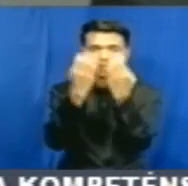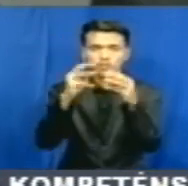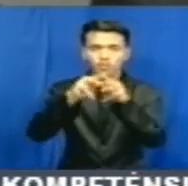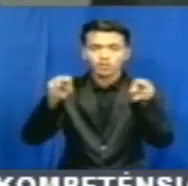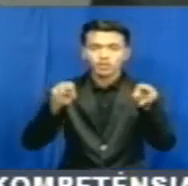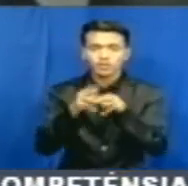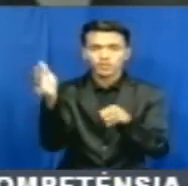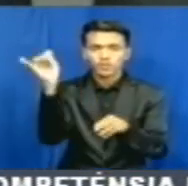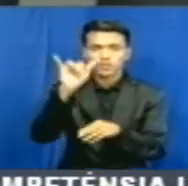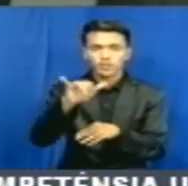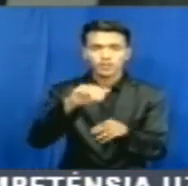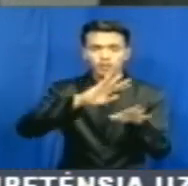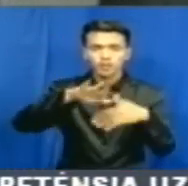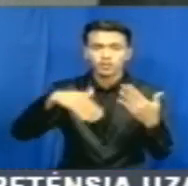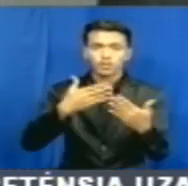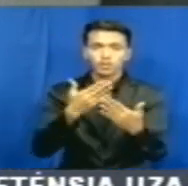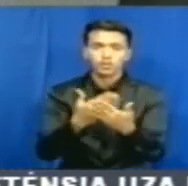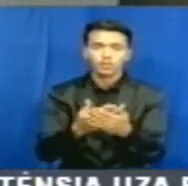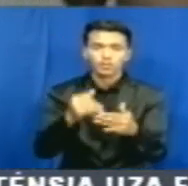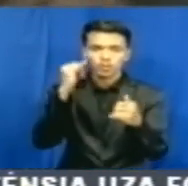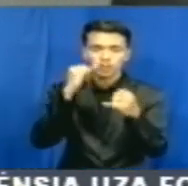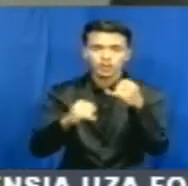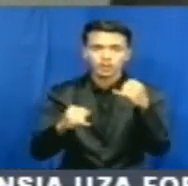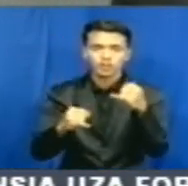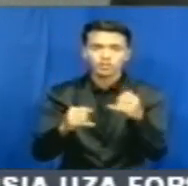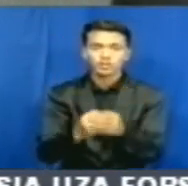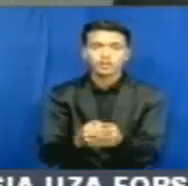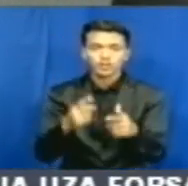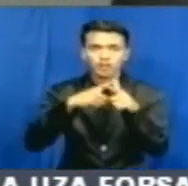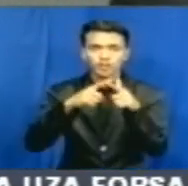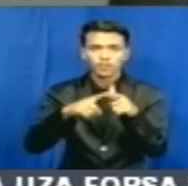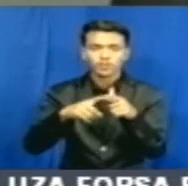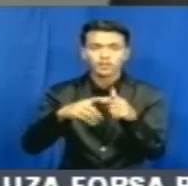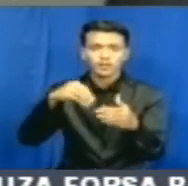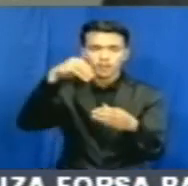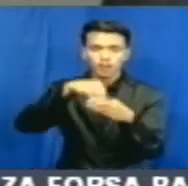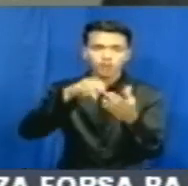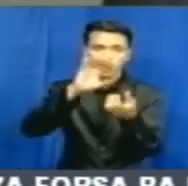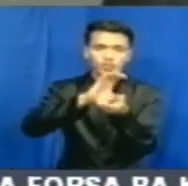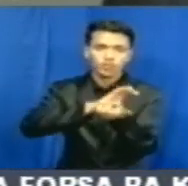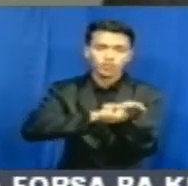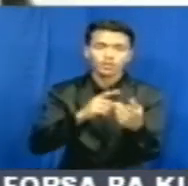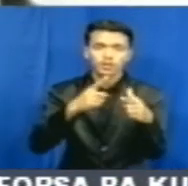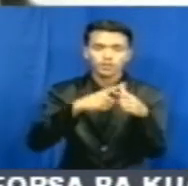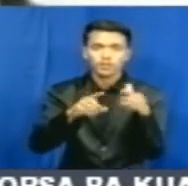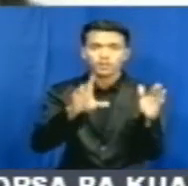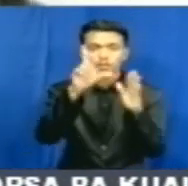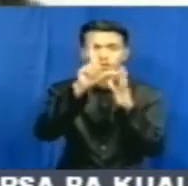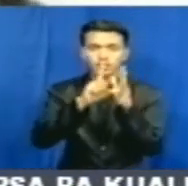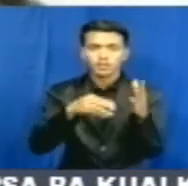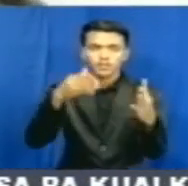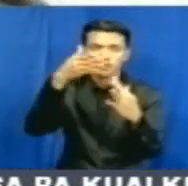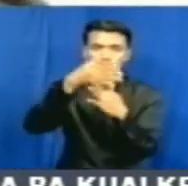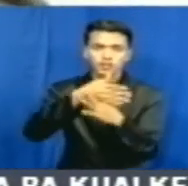roto. Última validação. Depois de Irene Tionamaca, está mais sistema, foi no Lista Bataca. Enquanto o Conoba